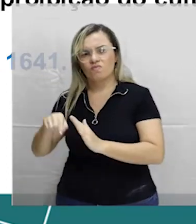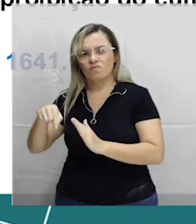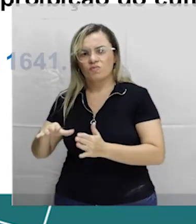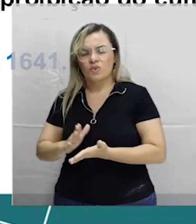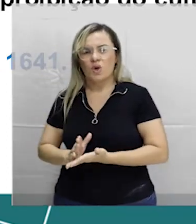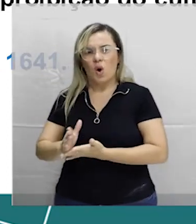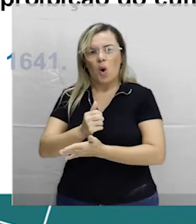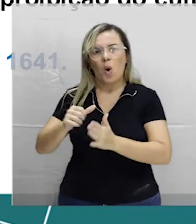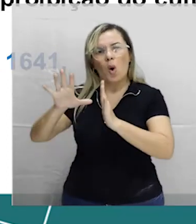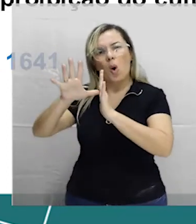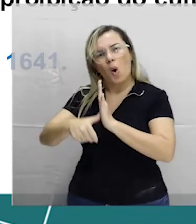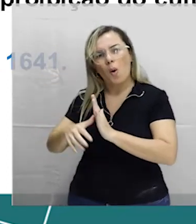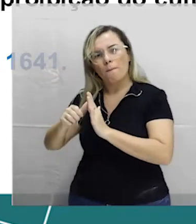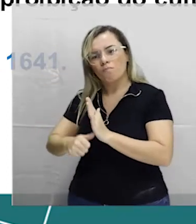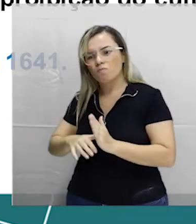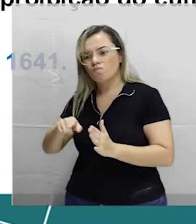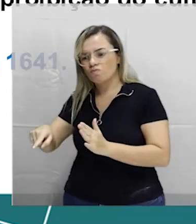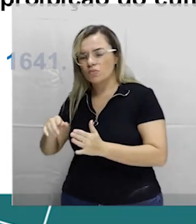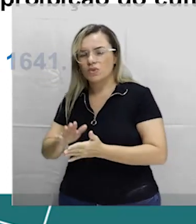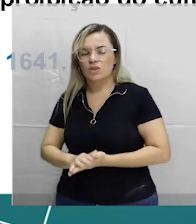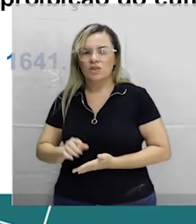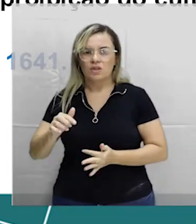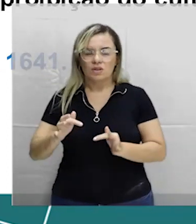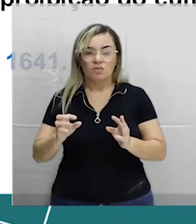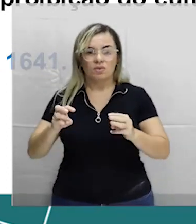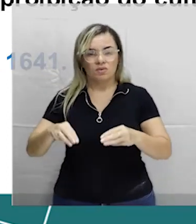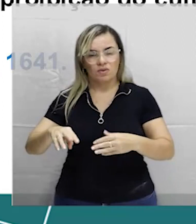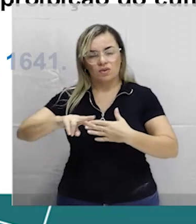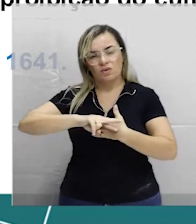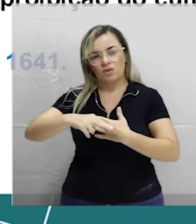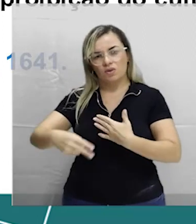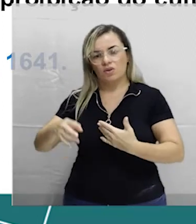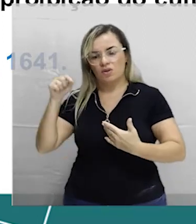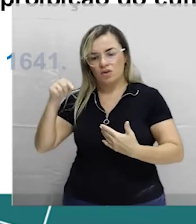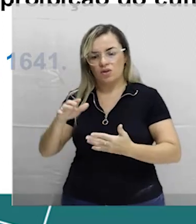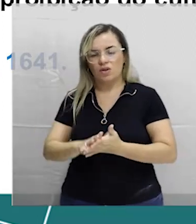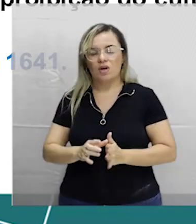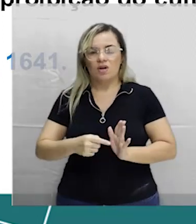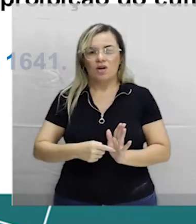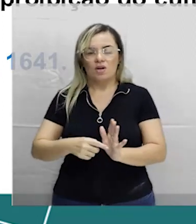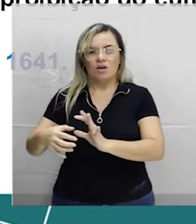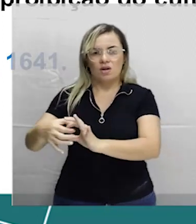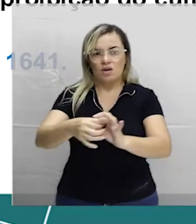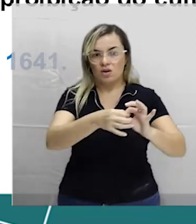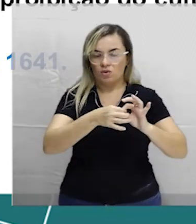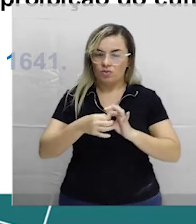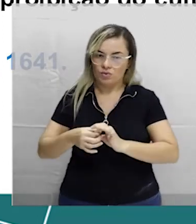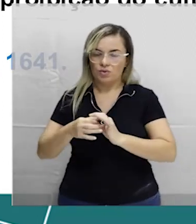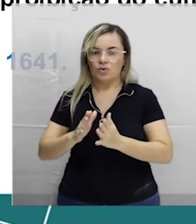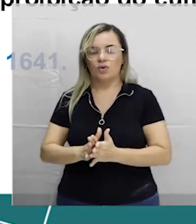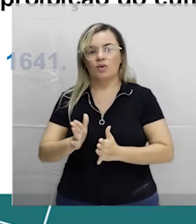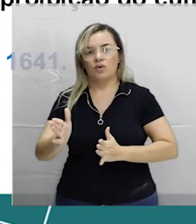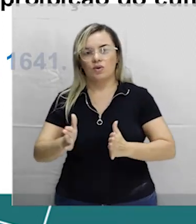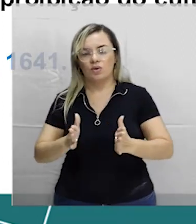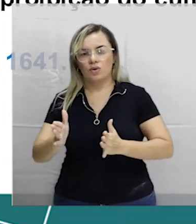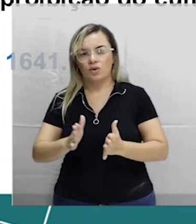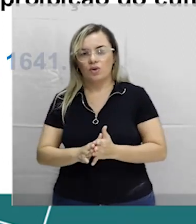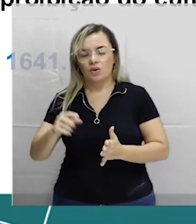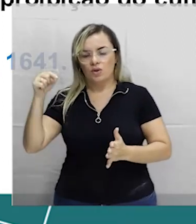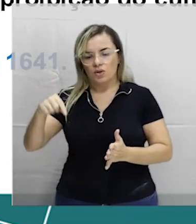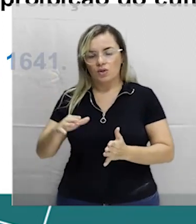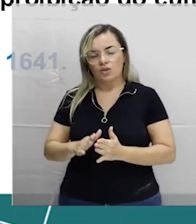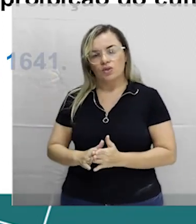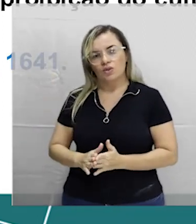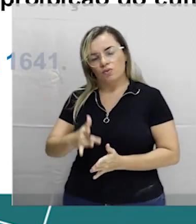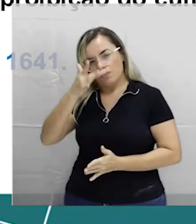saques. O que acaba mostrando, inclusive, a união temporária entre colonos e